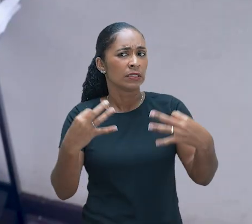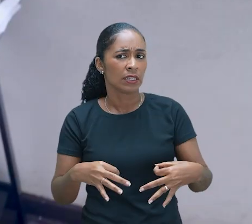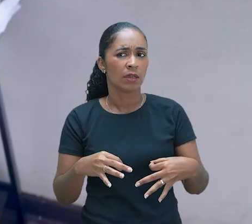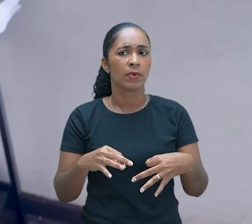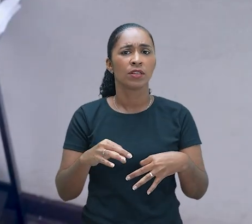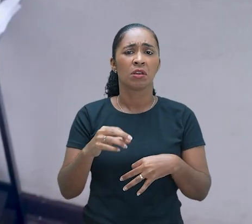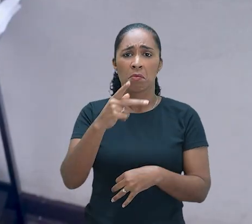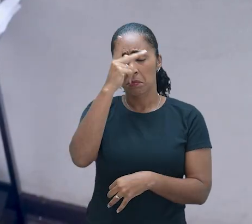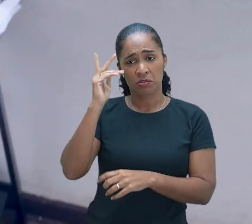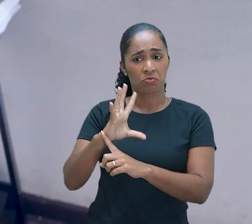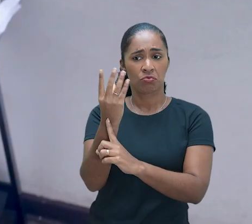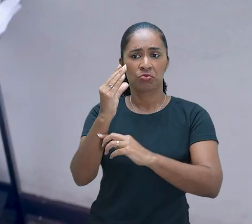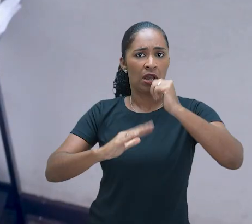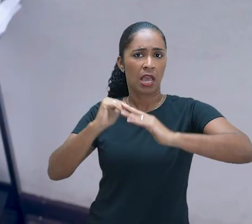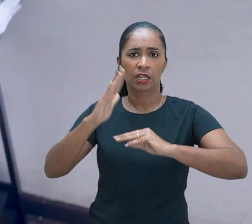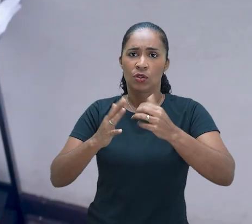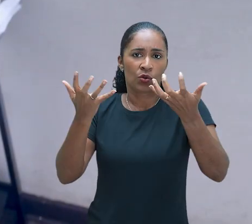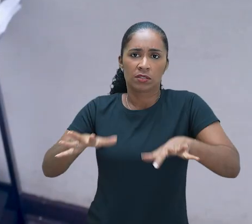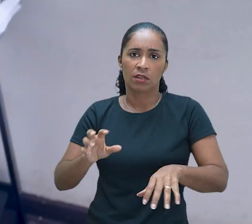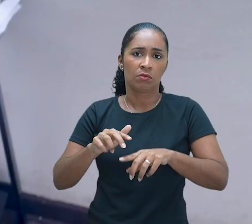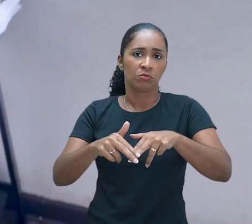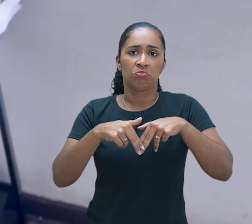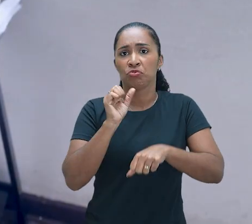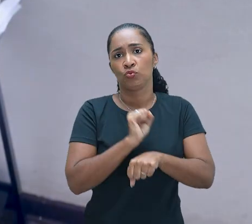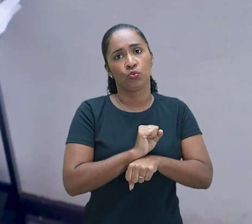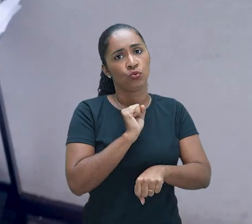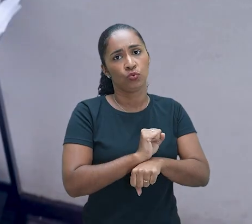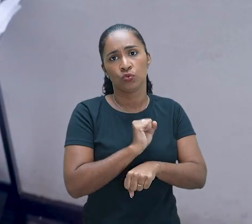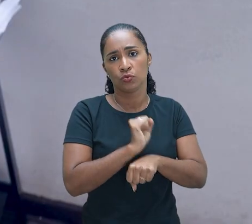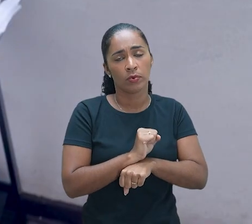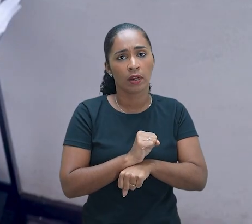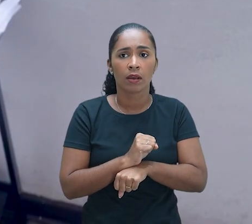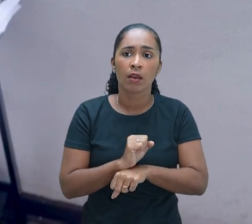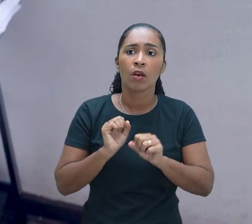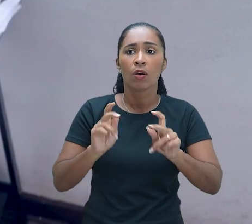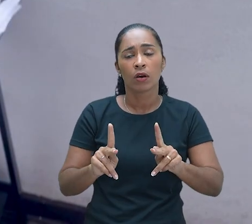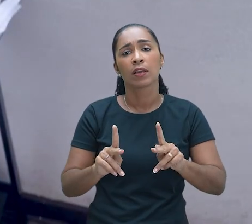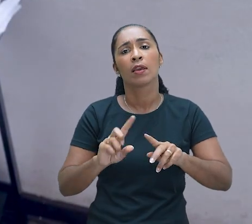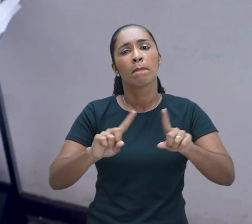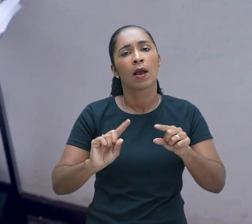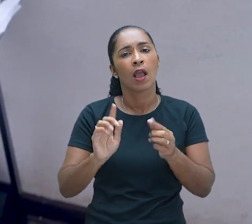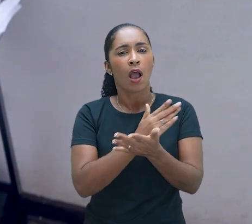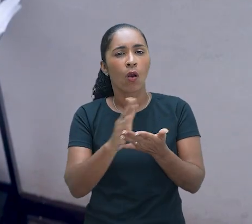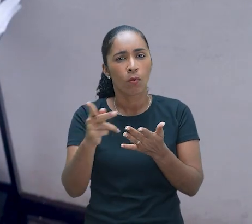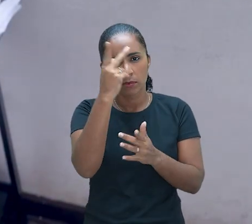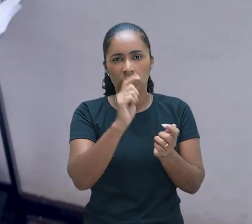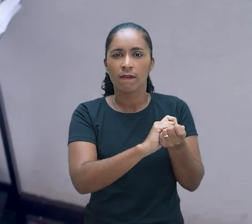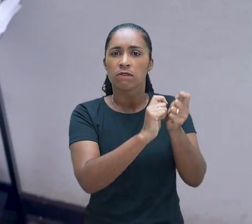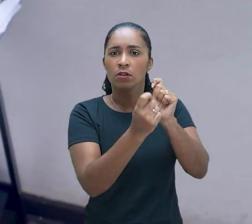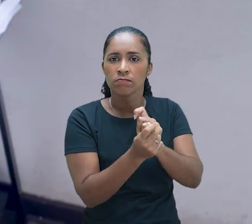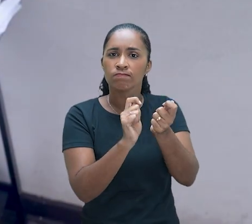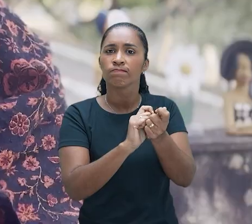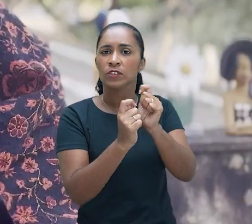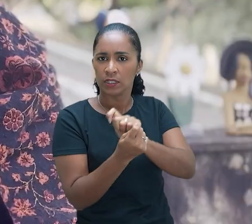certamente tiveram artistas que não quiseram, falaram, não, vamos esperar. E cada um foi lidando, foi se adaptando